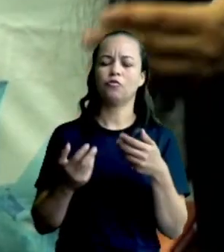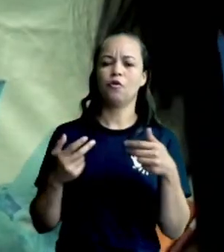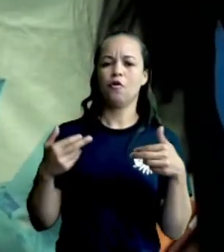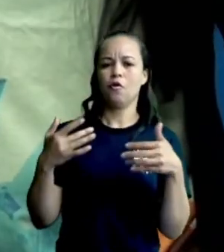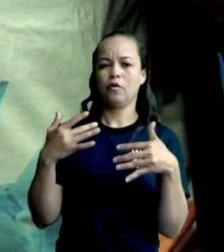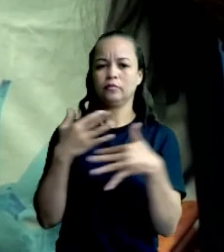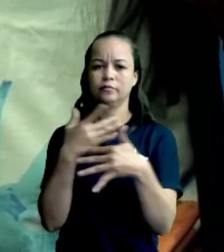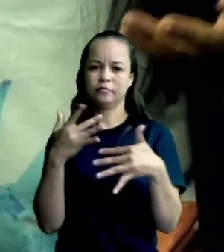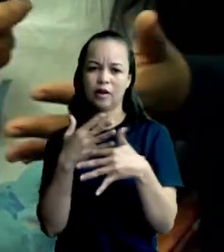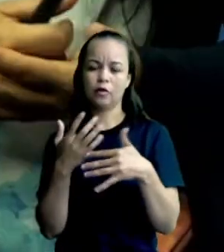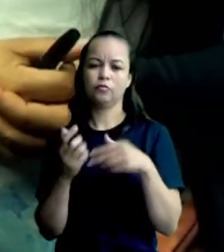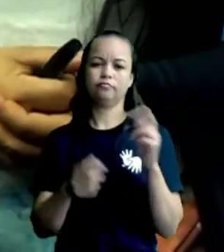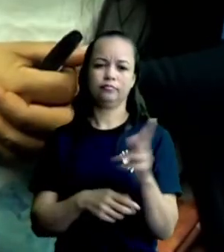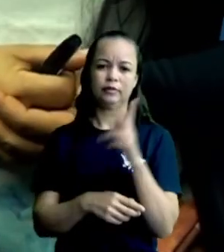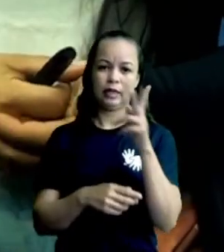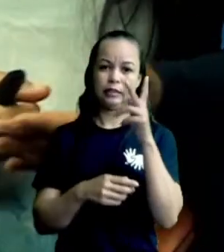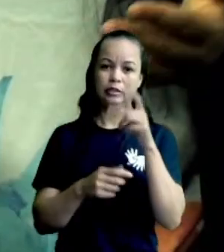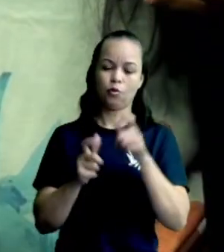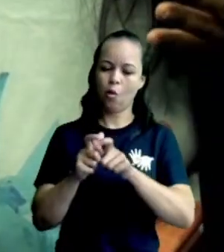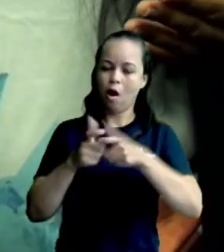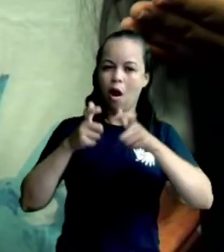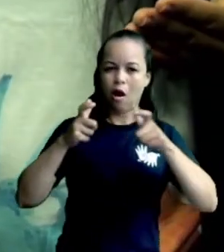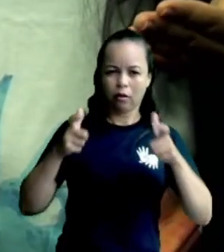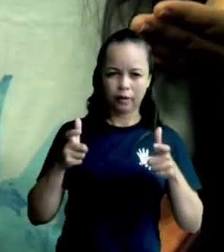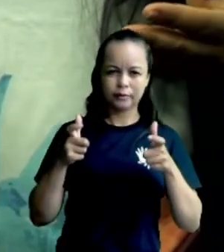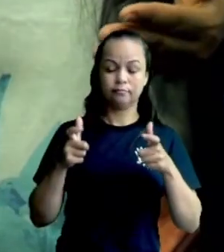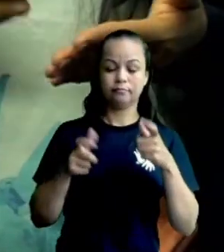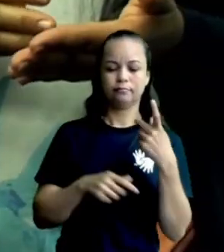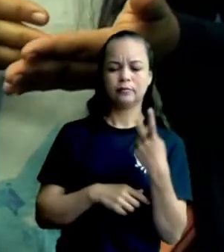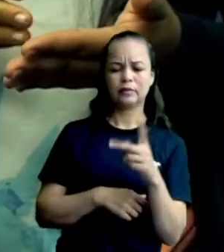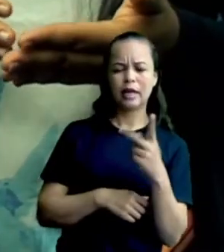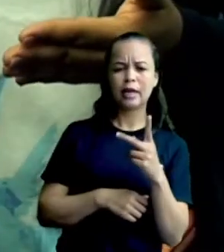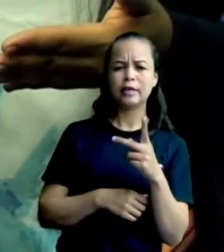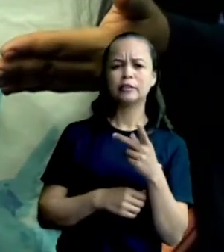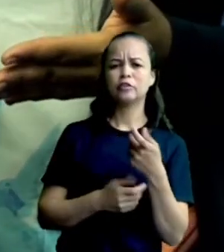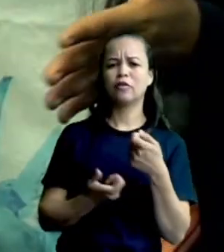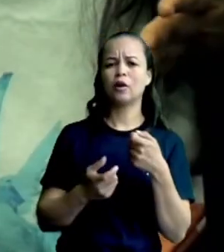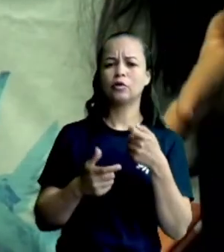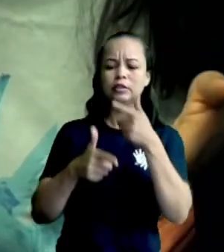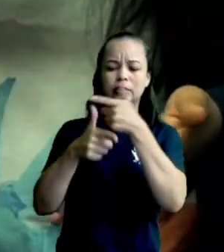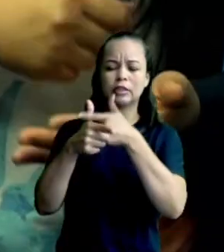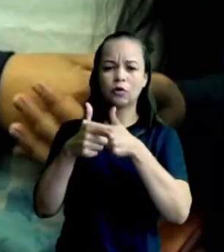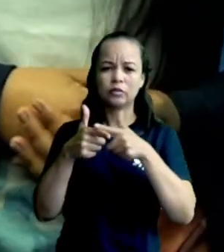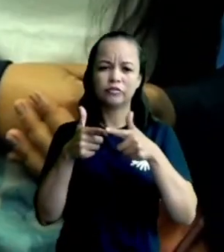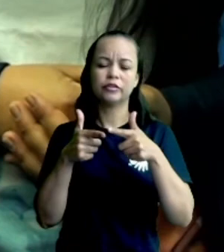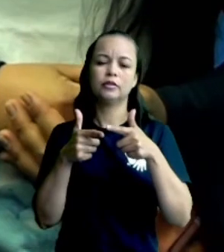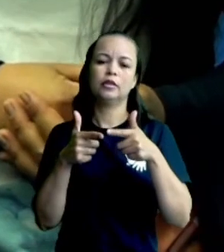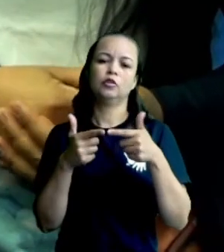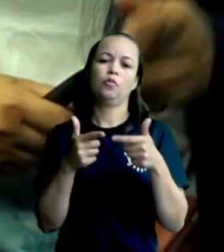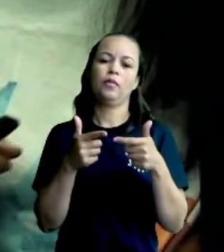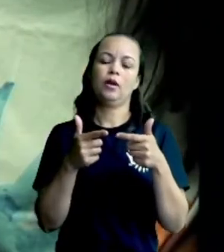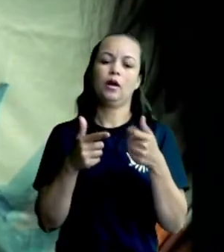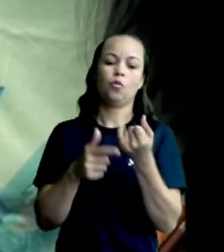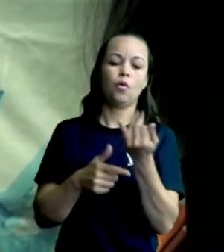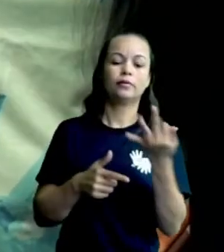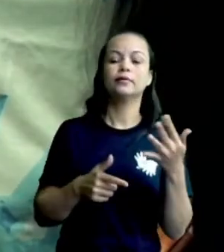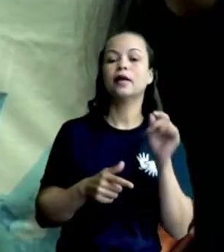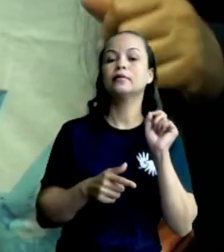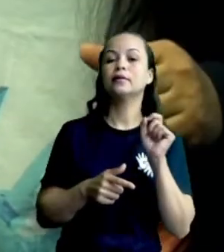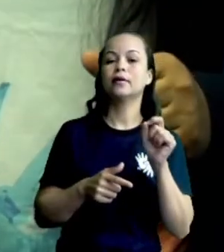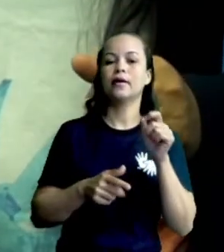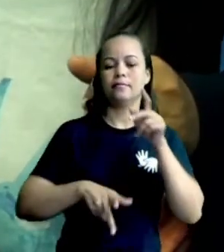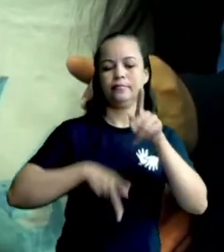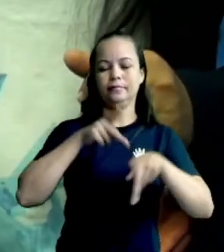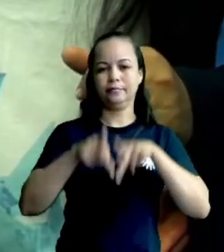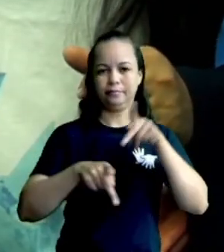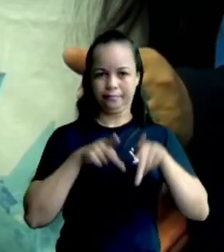do crescimento da cidade, e esses valores eles são divididos pela quantidade da população. Olha